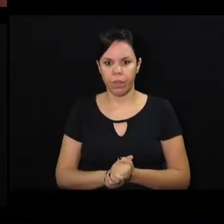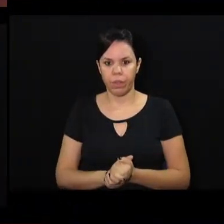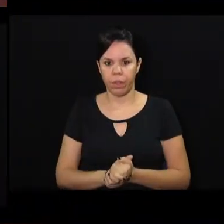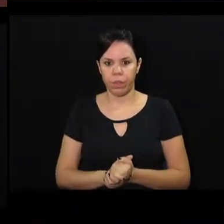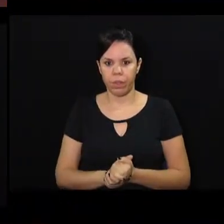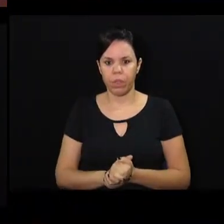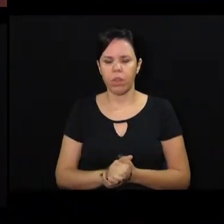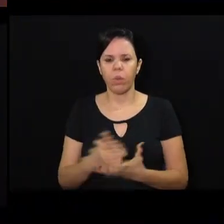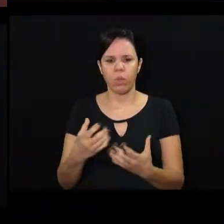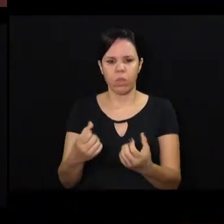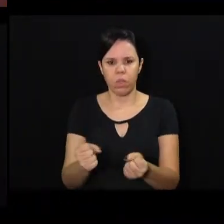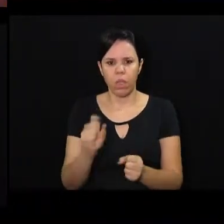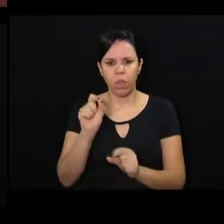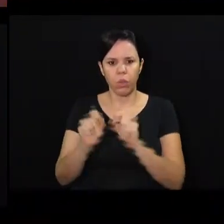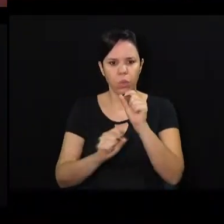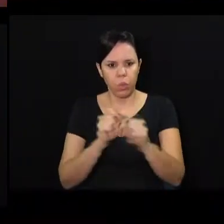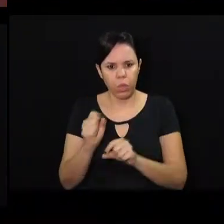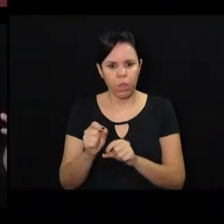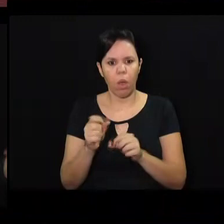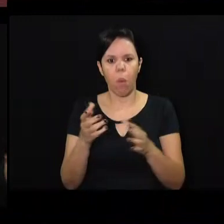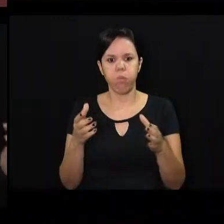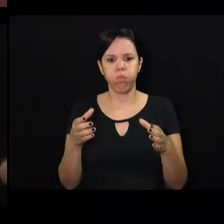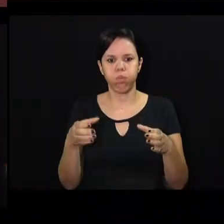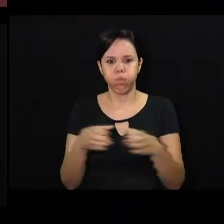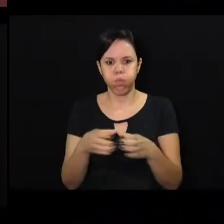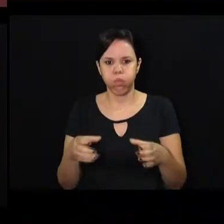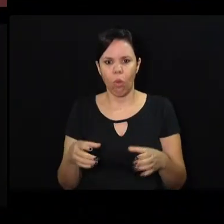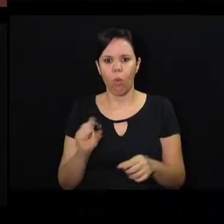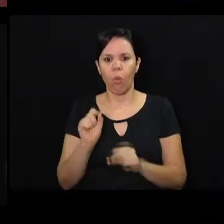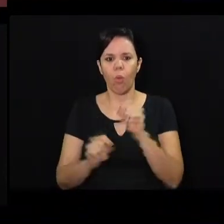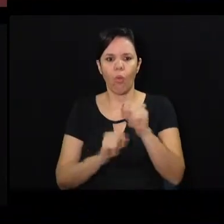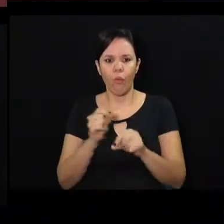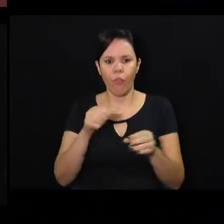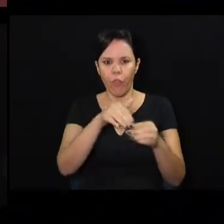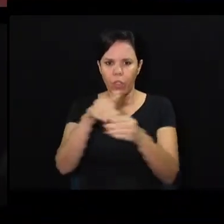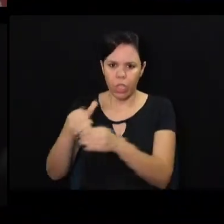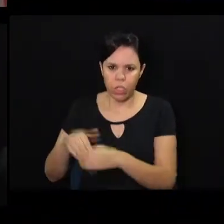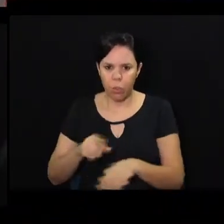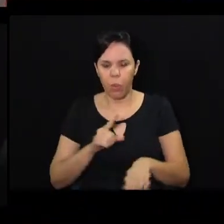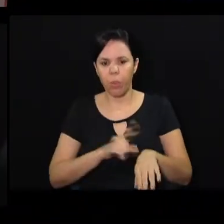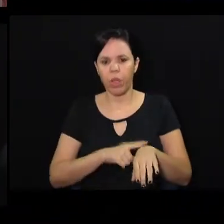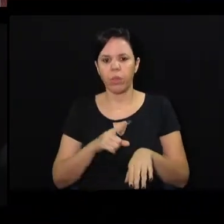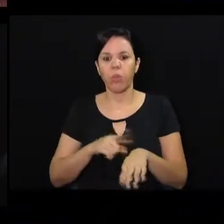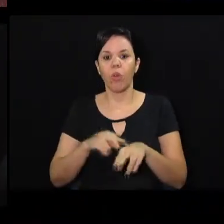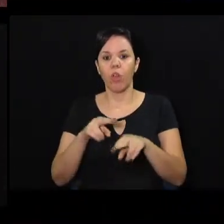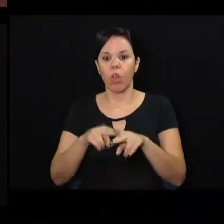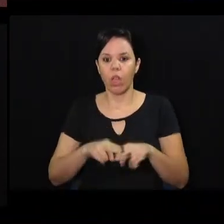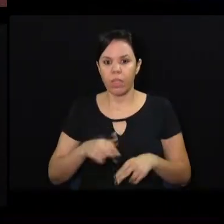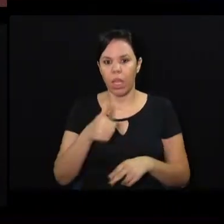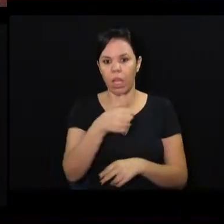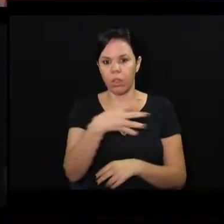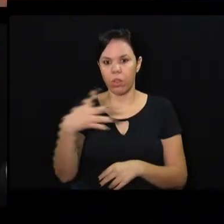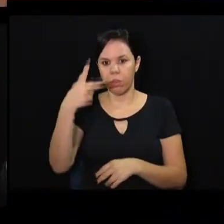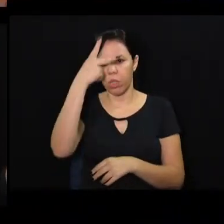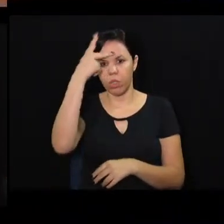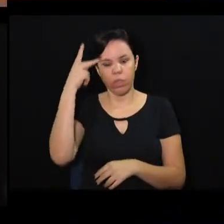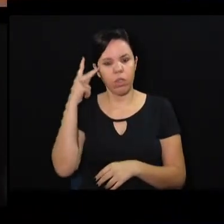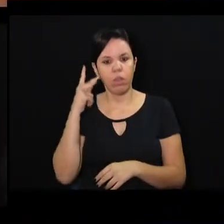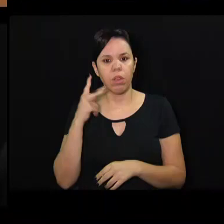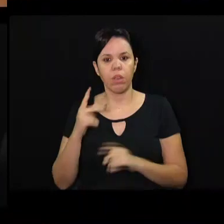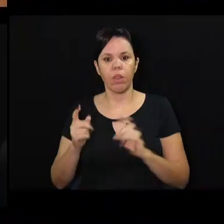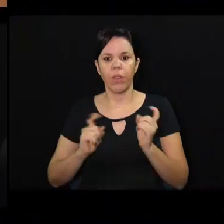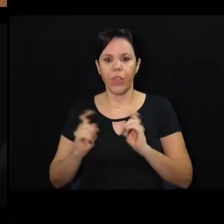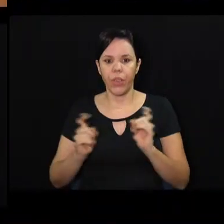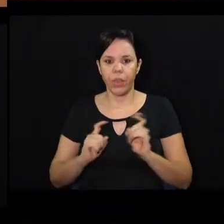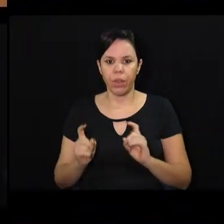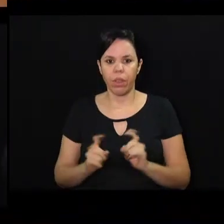a ponderação da Procuradoria. No momento da votação, em virtude dos 14 presentes, a sessão caiu e